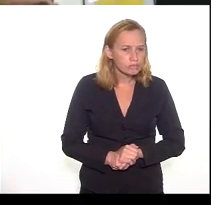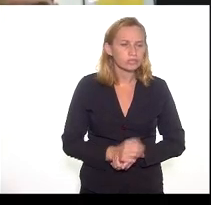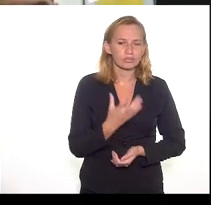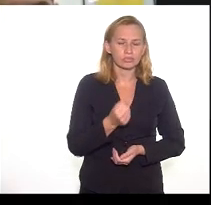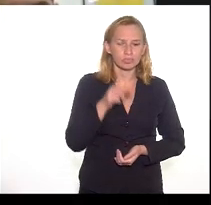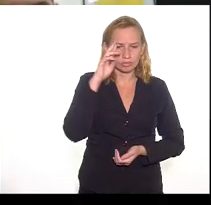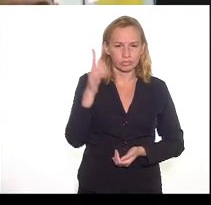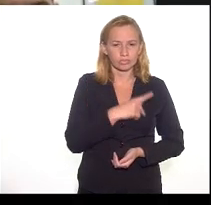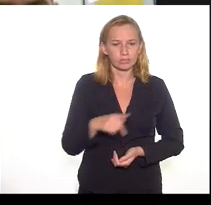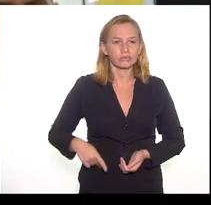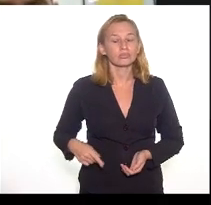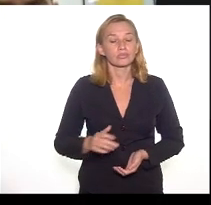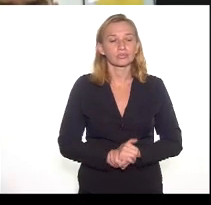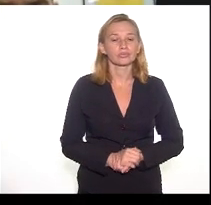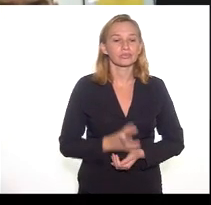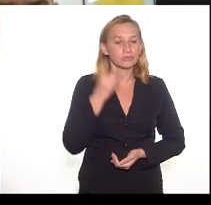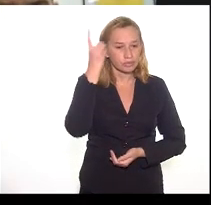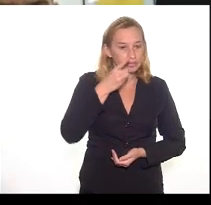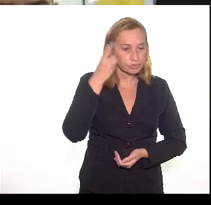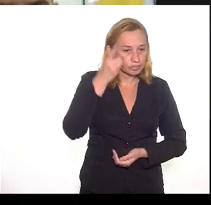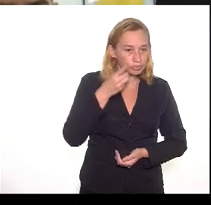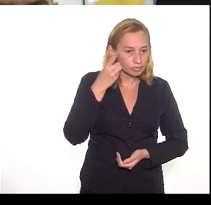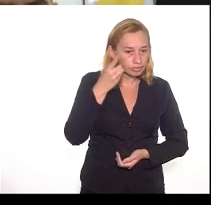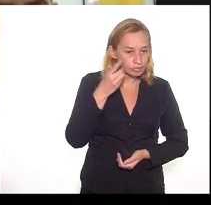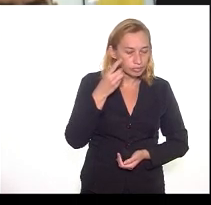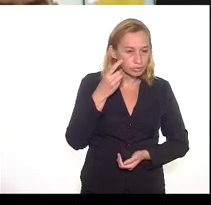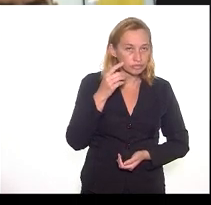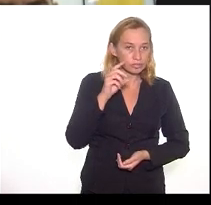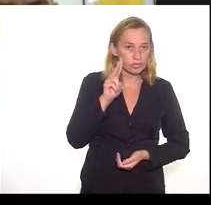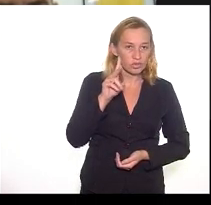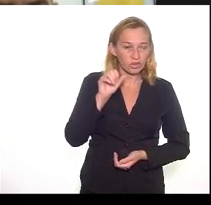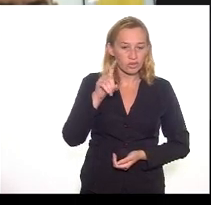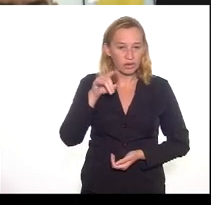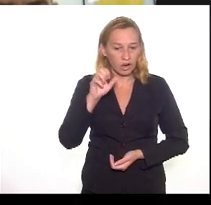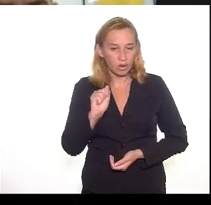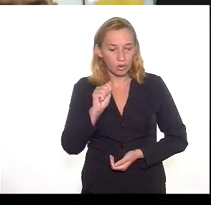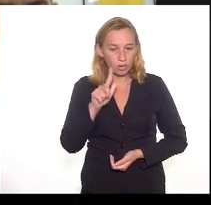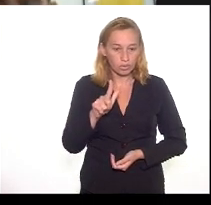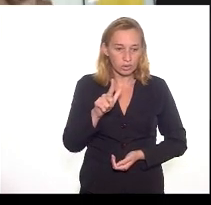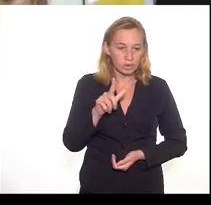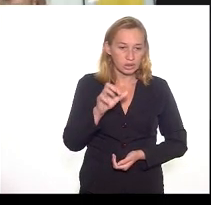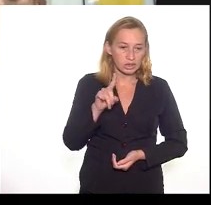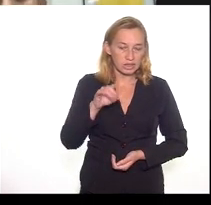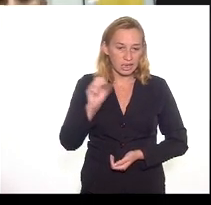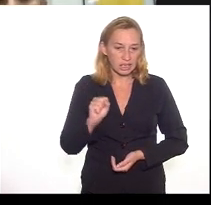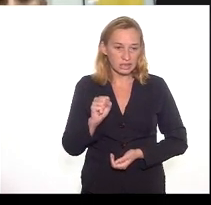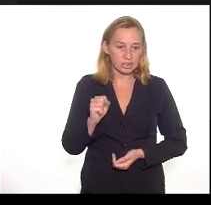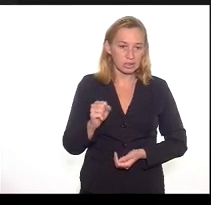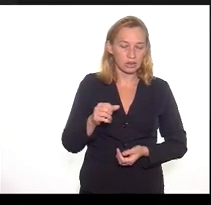Favorável. Deputado deputado Val Ceasa, para emitir parecer pela Comissão de Agricultura.